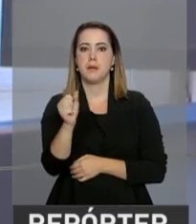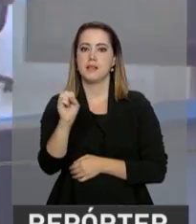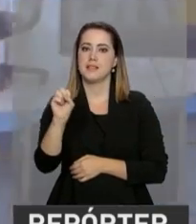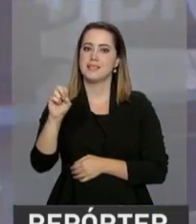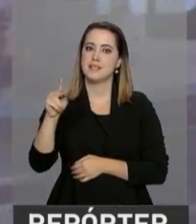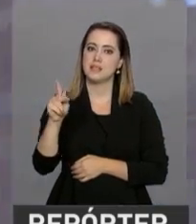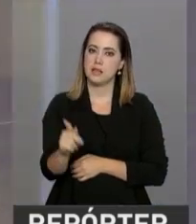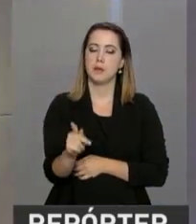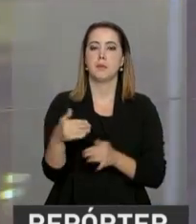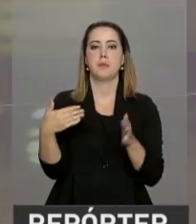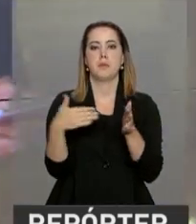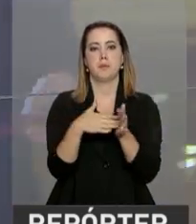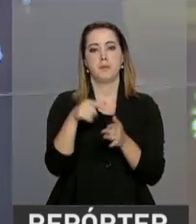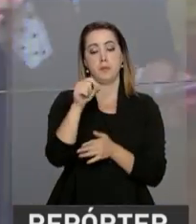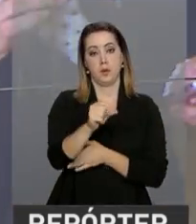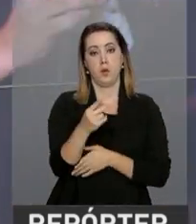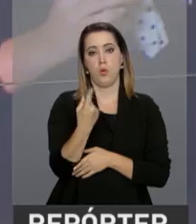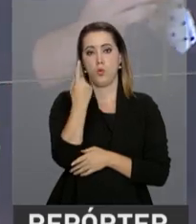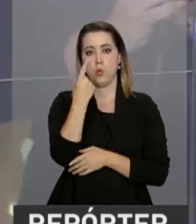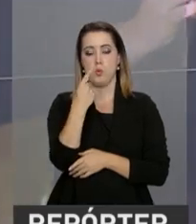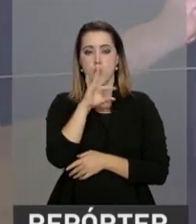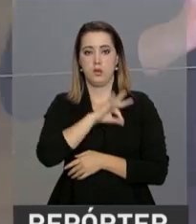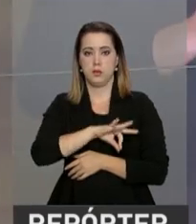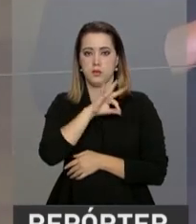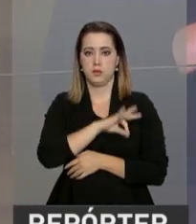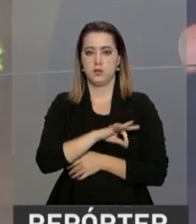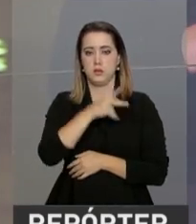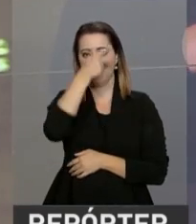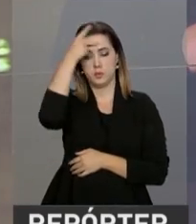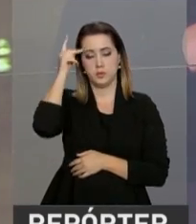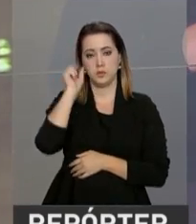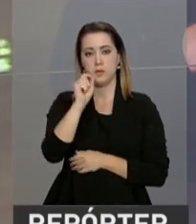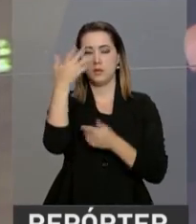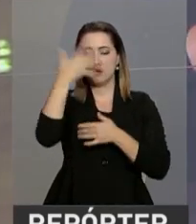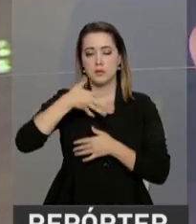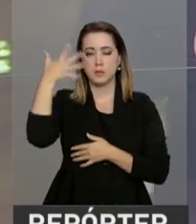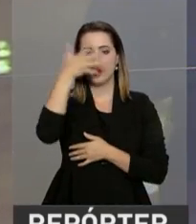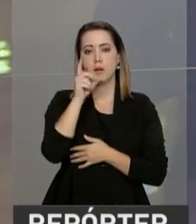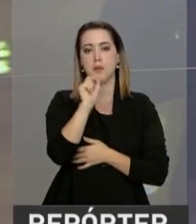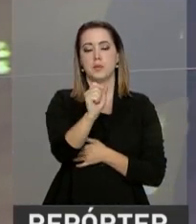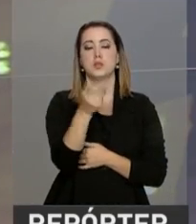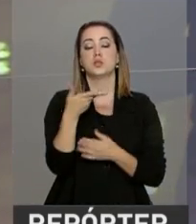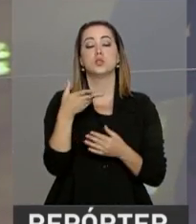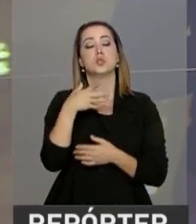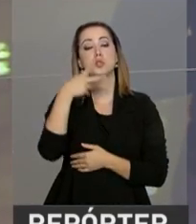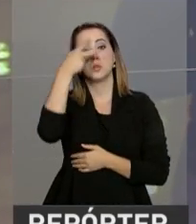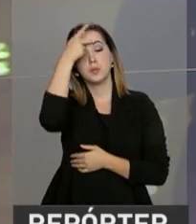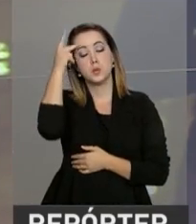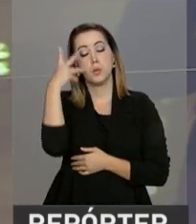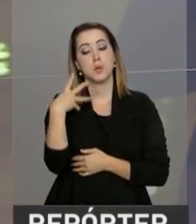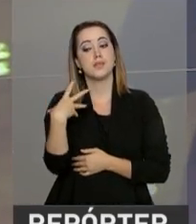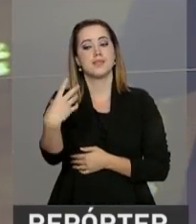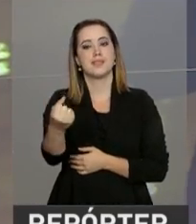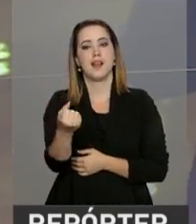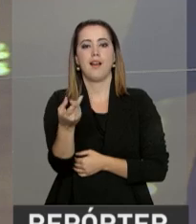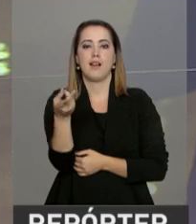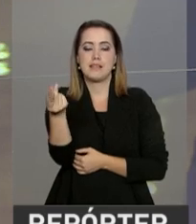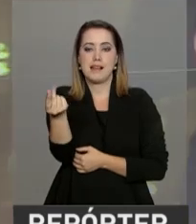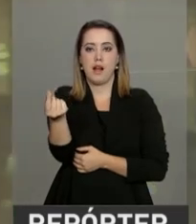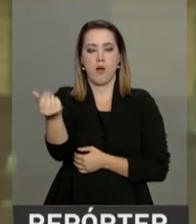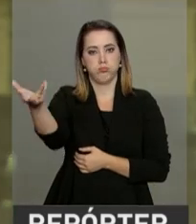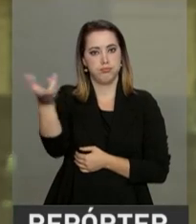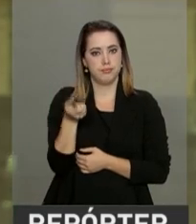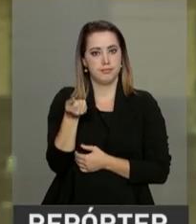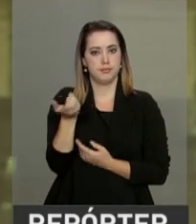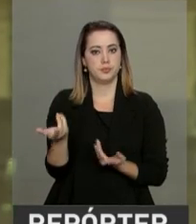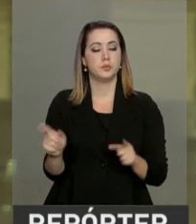E a repórter Luana Karen vai explicar para a gente ao vivo quem pode fazer esse saque. Luana, boa noite. Olá, José Luiz, boa noite